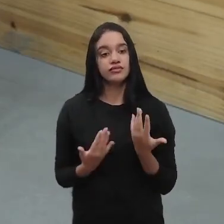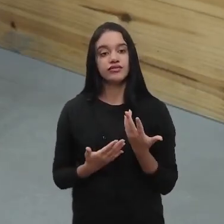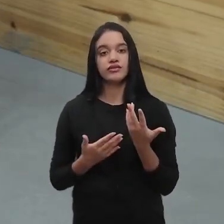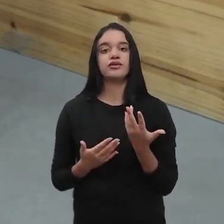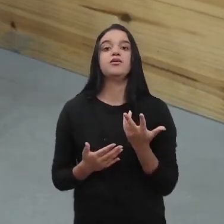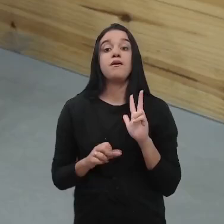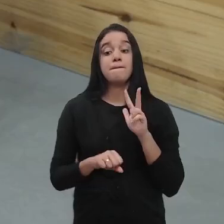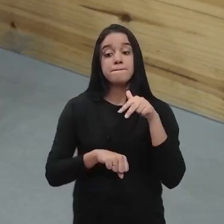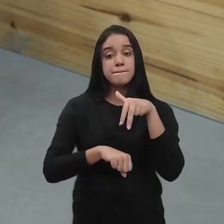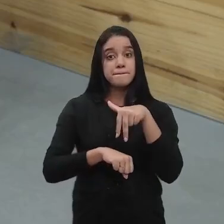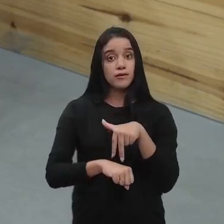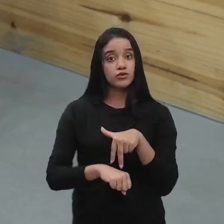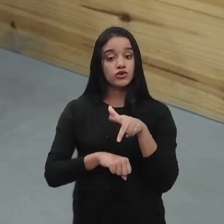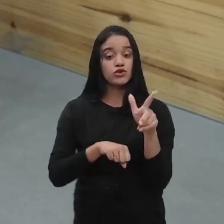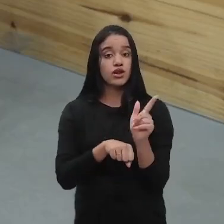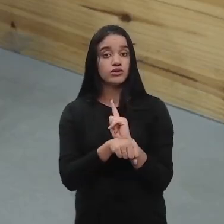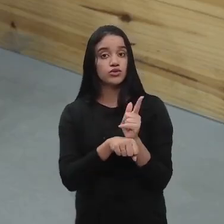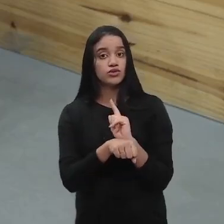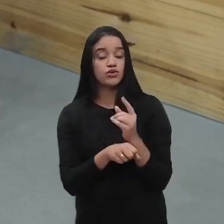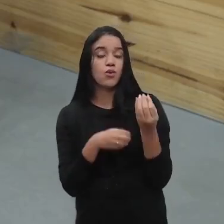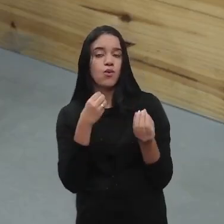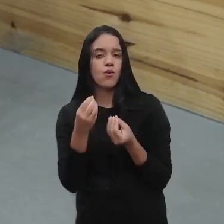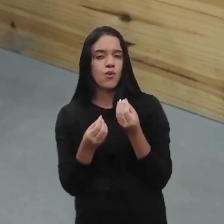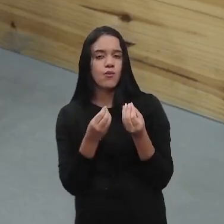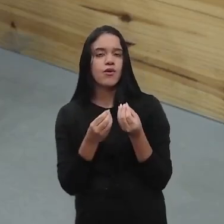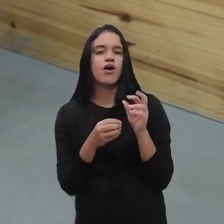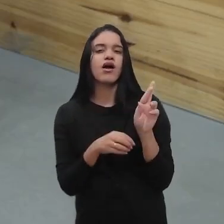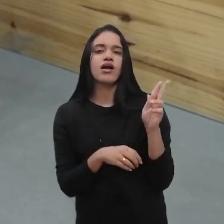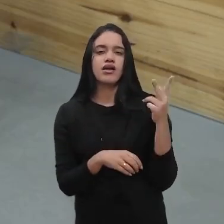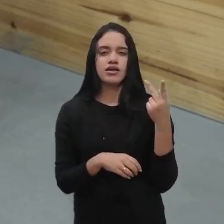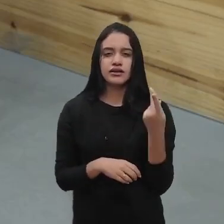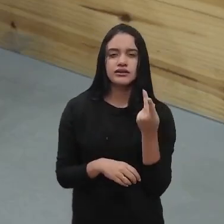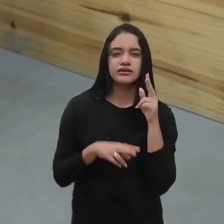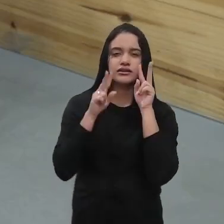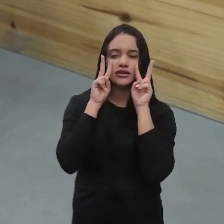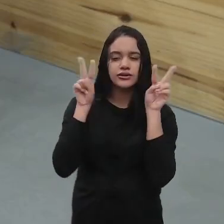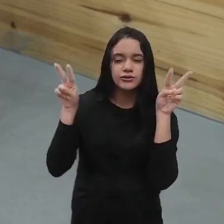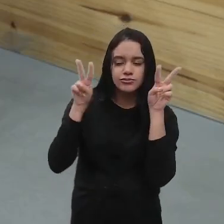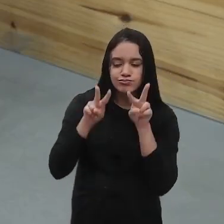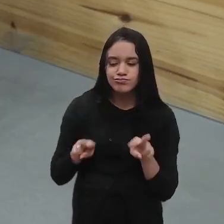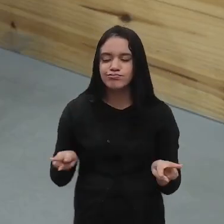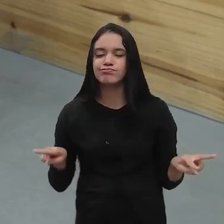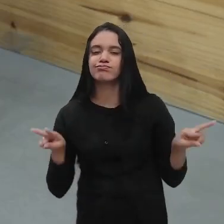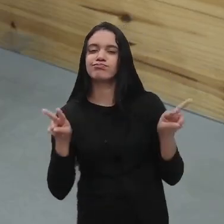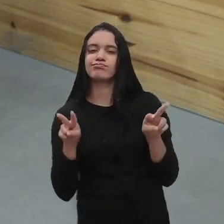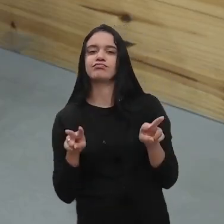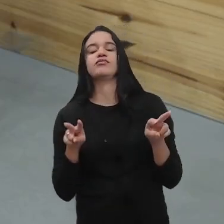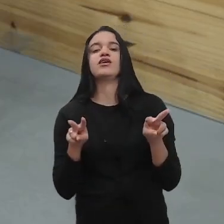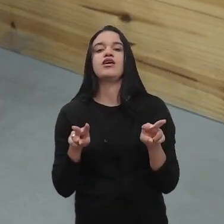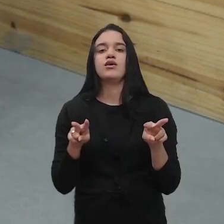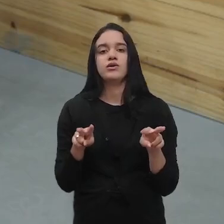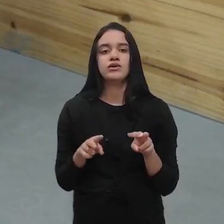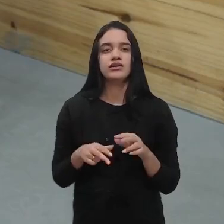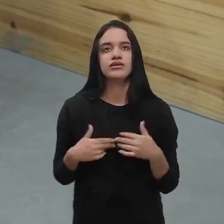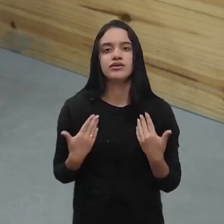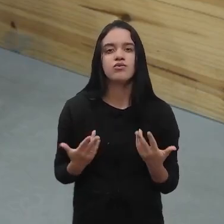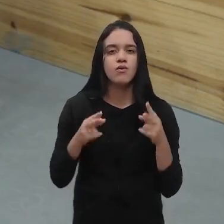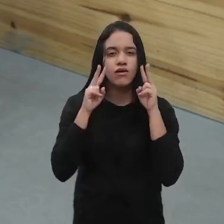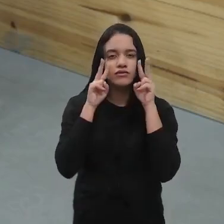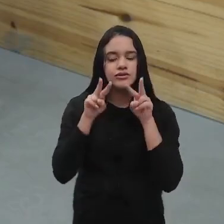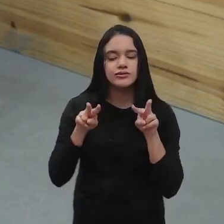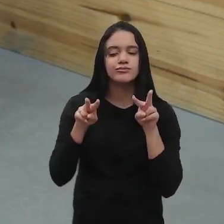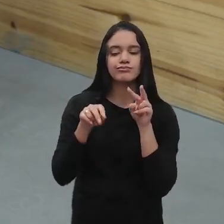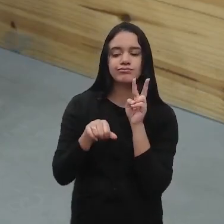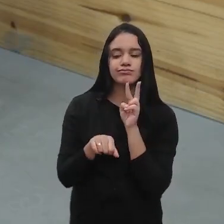engessado. E aí, como a gente flexibiliza, e o RH ele tem que ter um olhar holístico, ele tem que ter uma visão mais